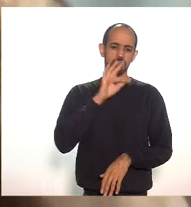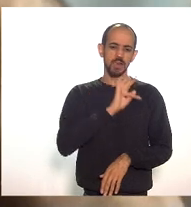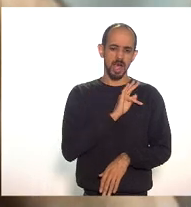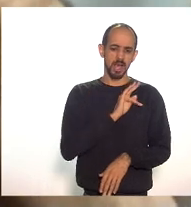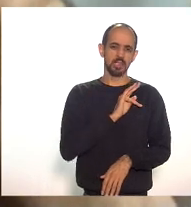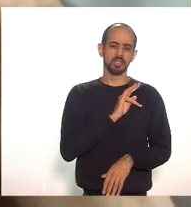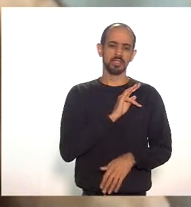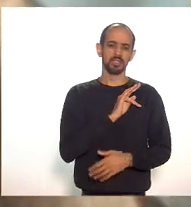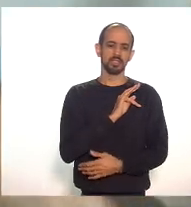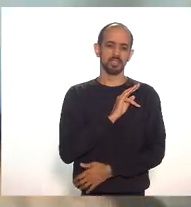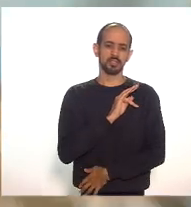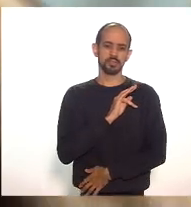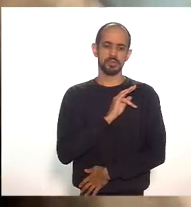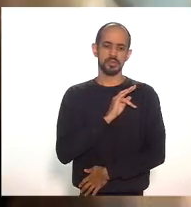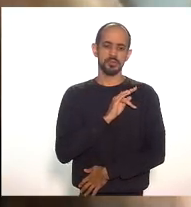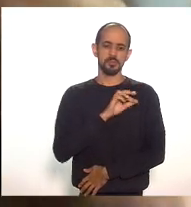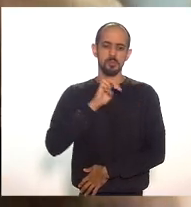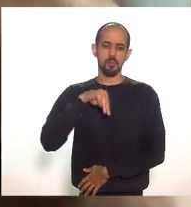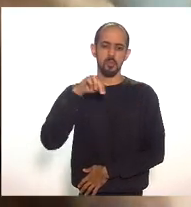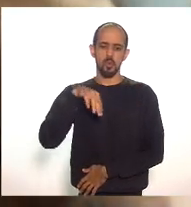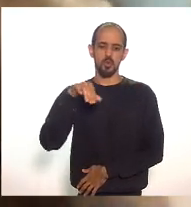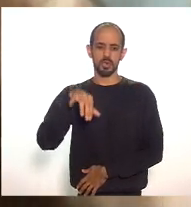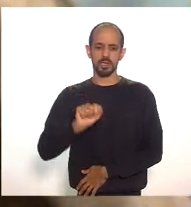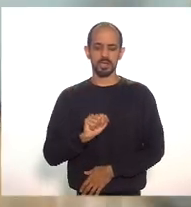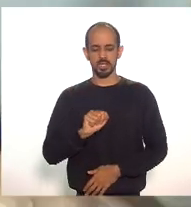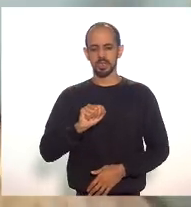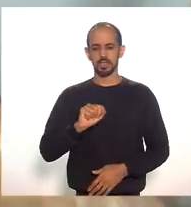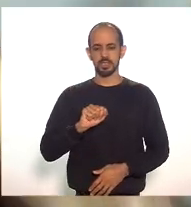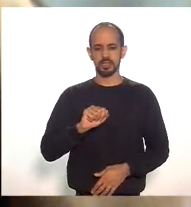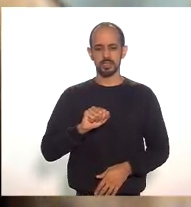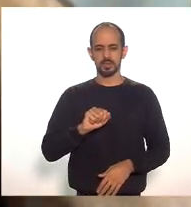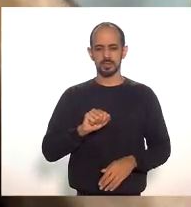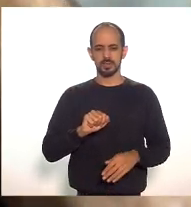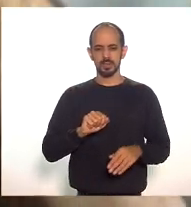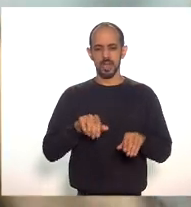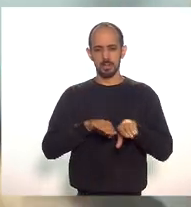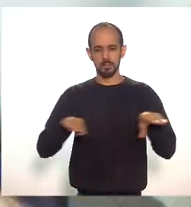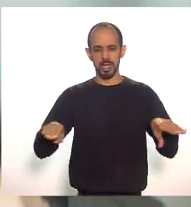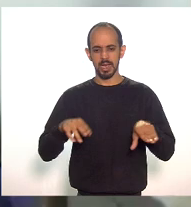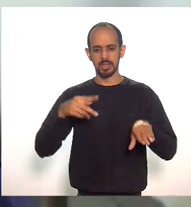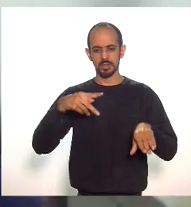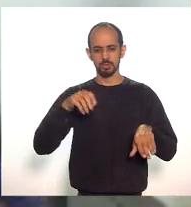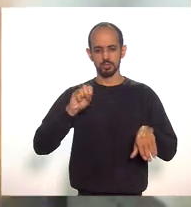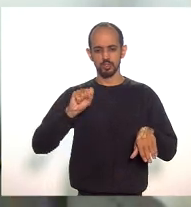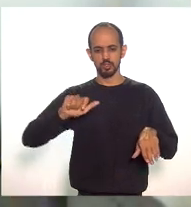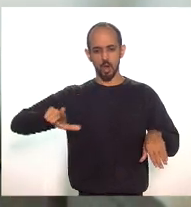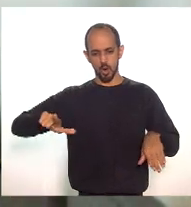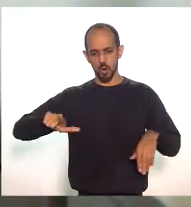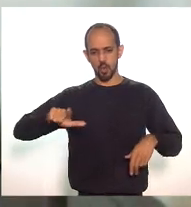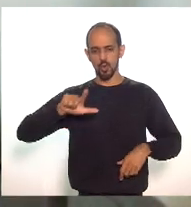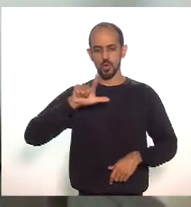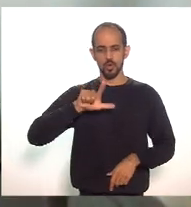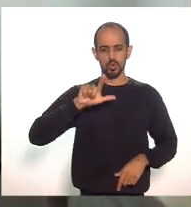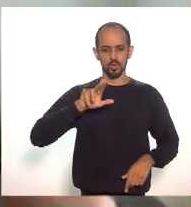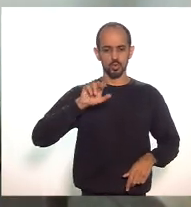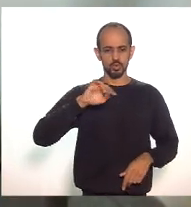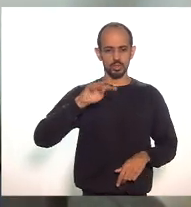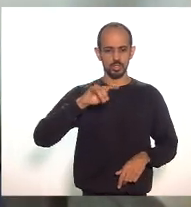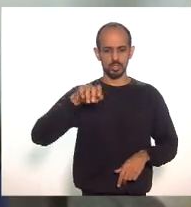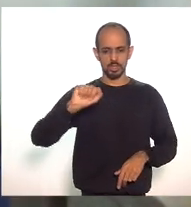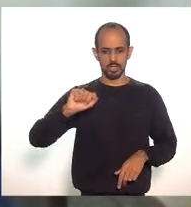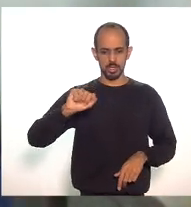Rocha Mônica bancada do Sol era docinha e tantos outros